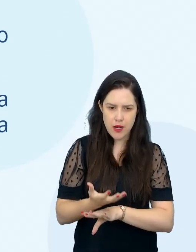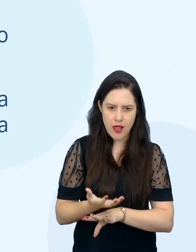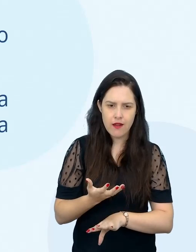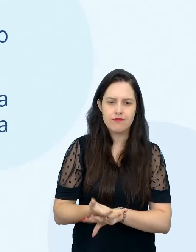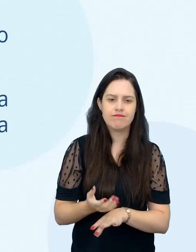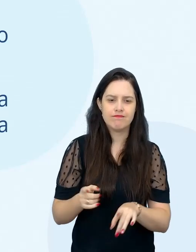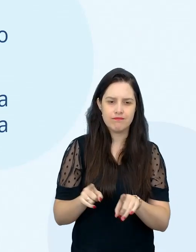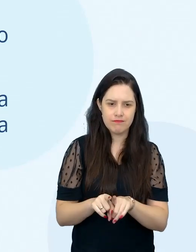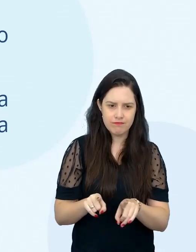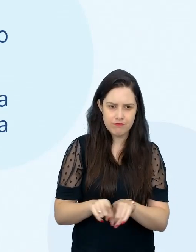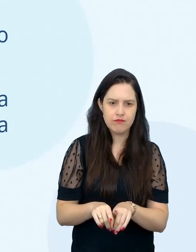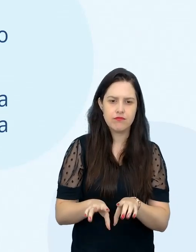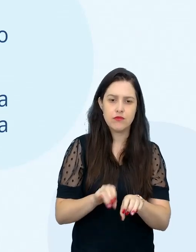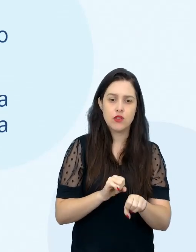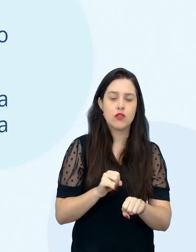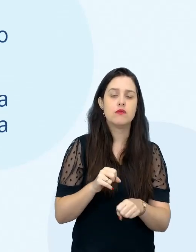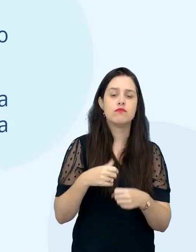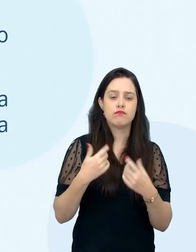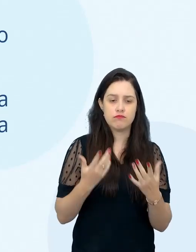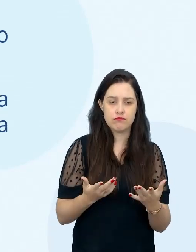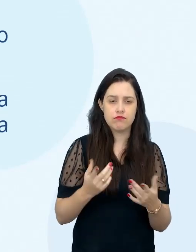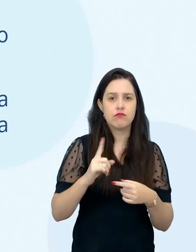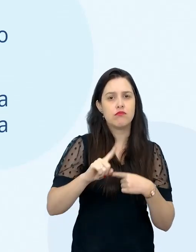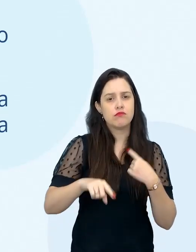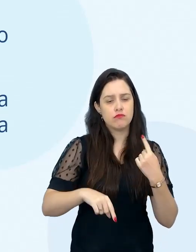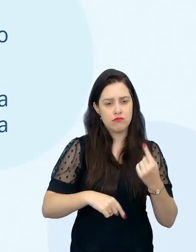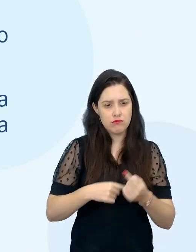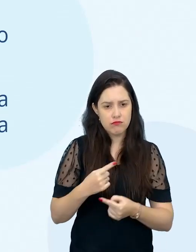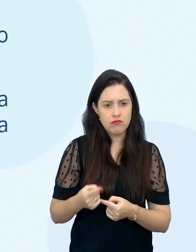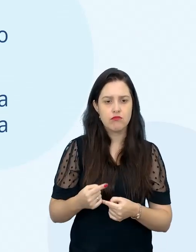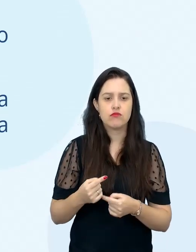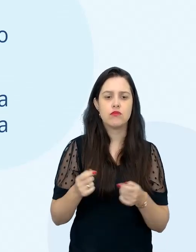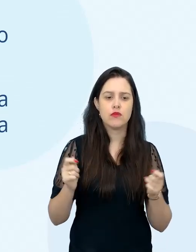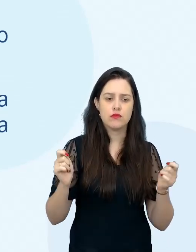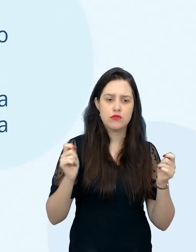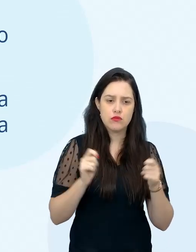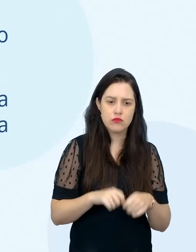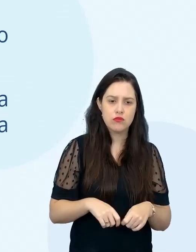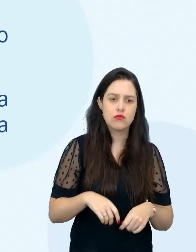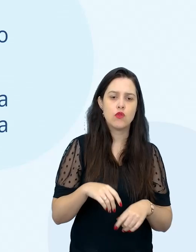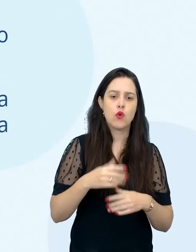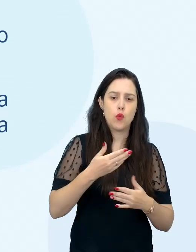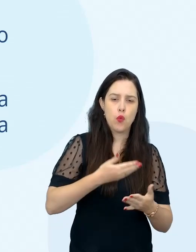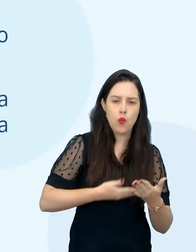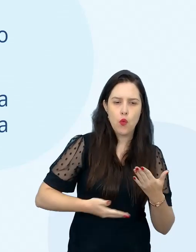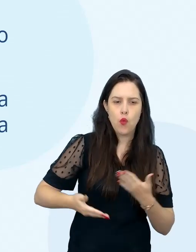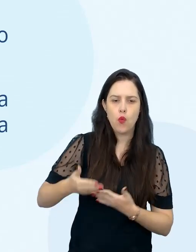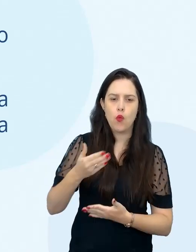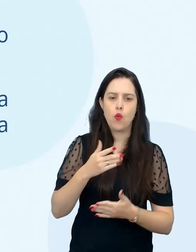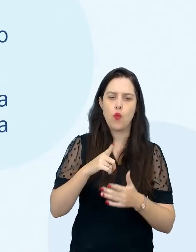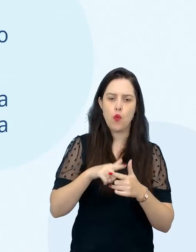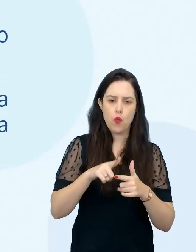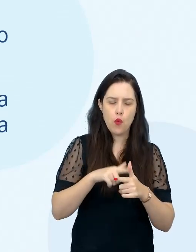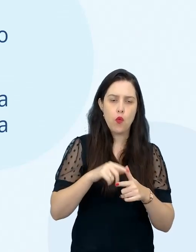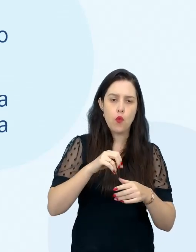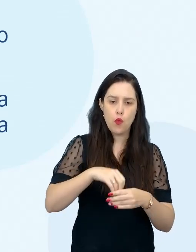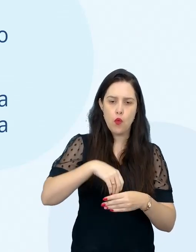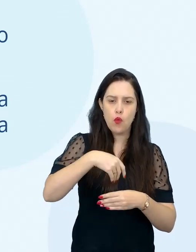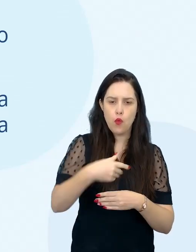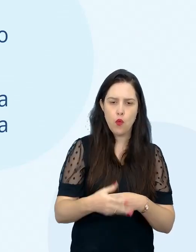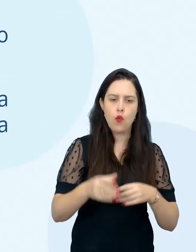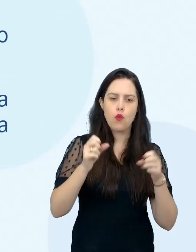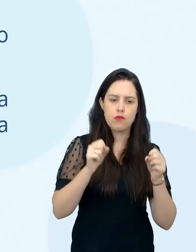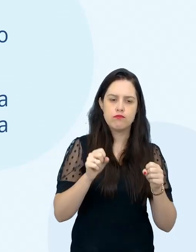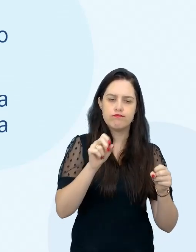temática que a gente vai criar o problema, e fomentar a curiosidade articulando o problema a outros conteúdos que